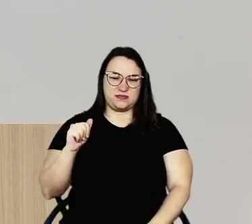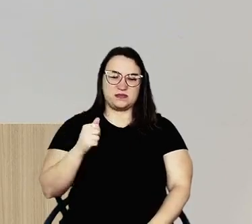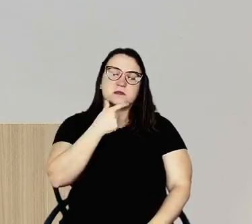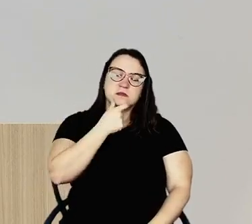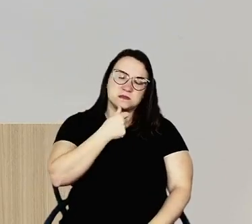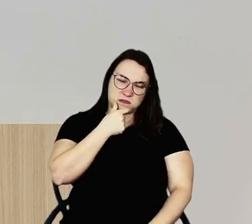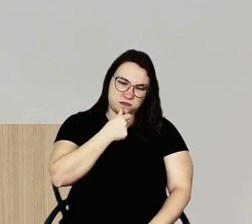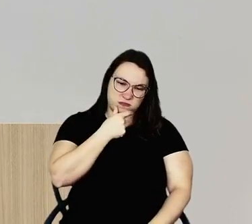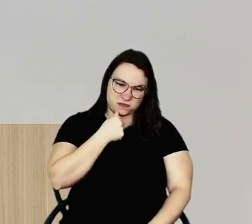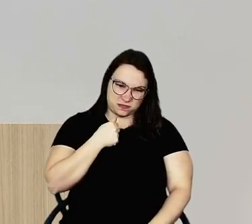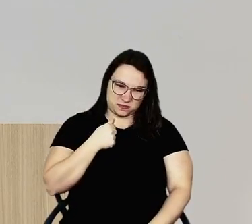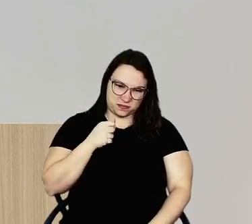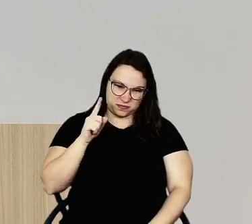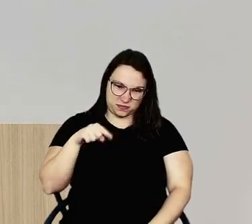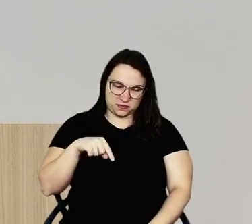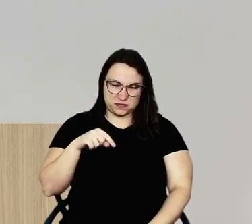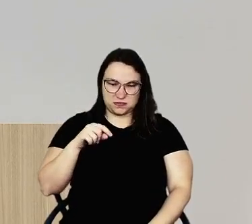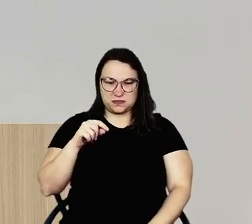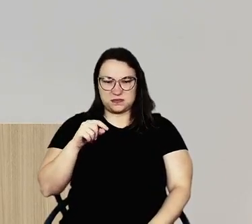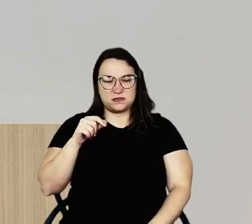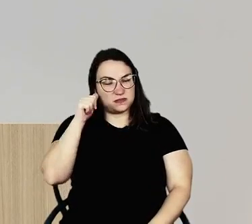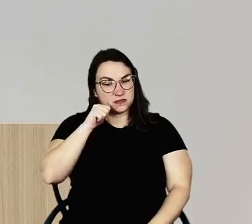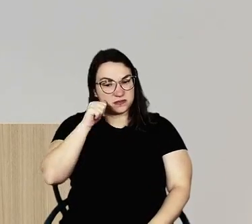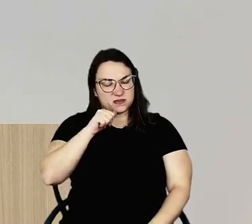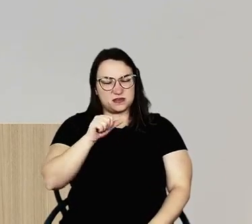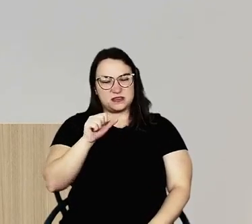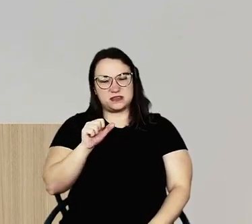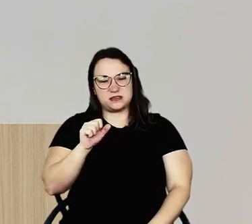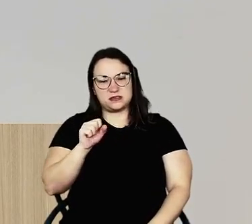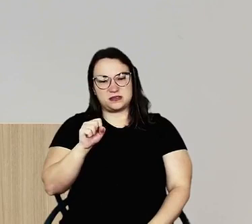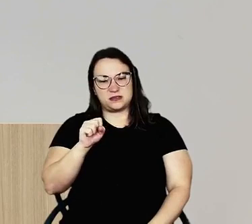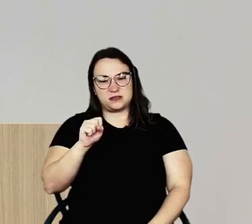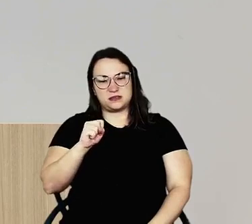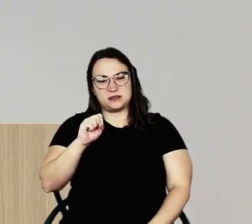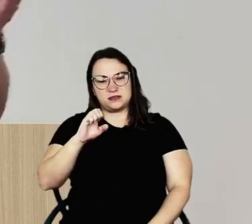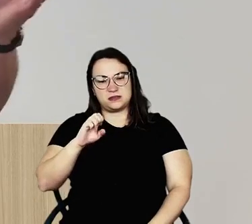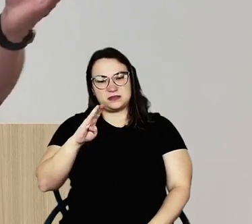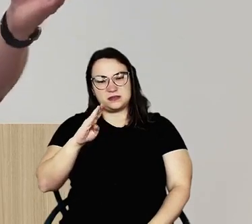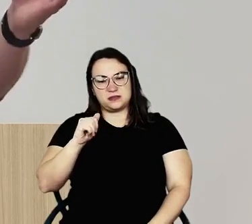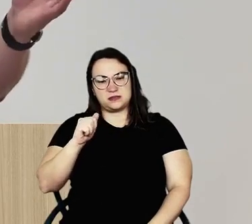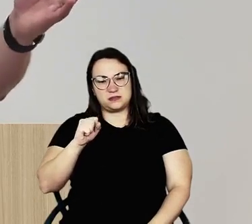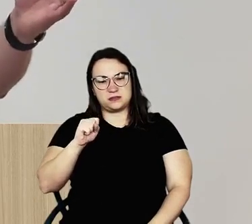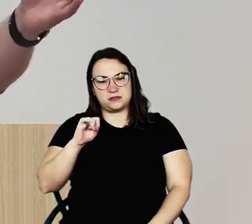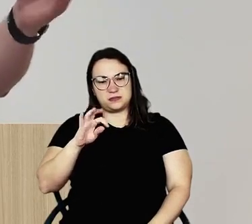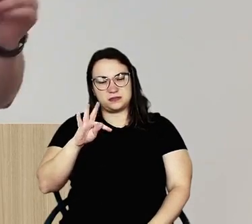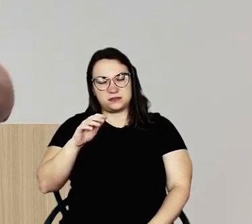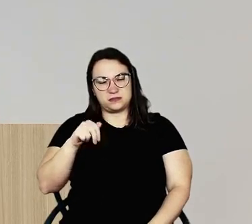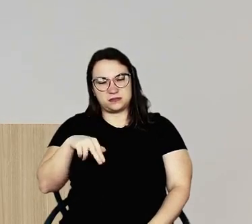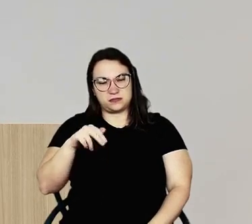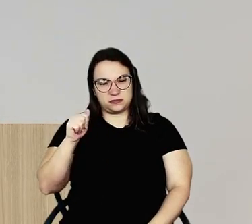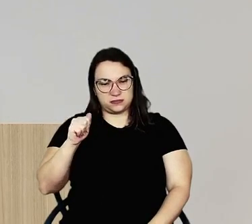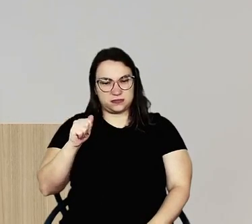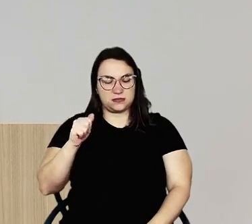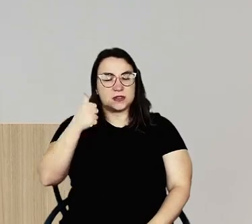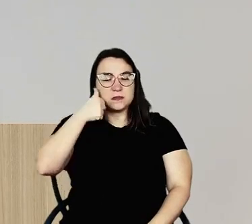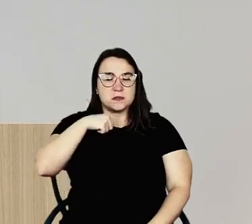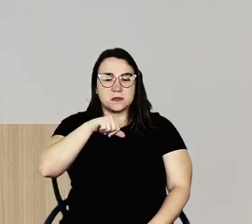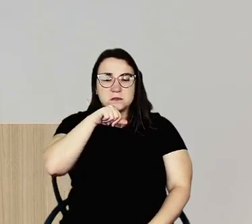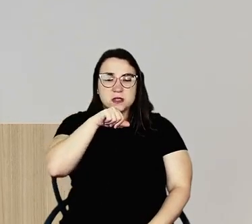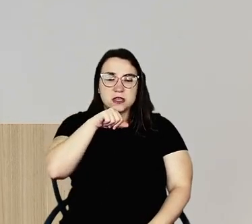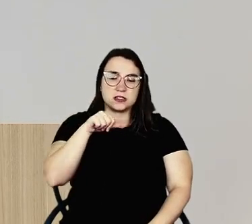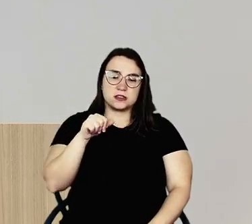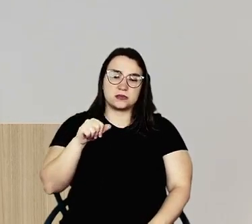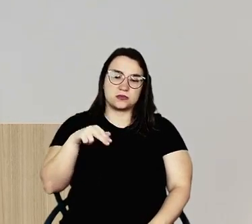Beto foi dona Sebastiana Alves Bertol mãe do nosso amigo Anderson